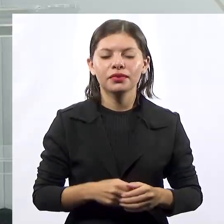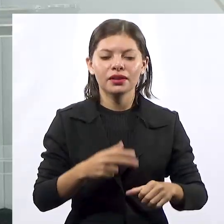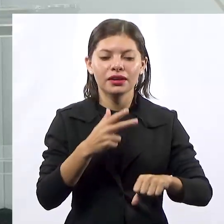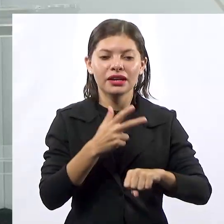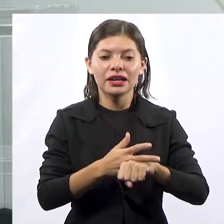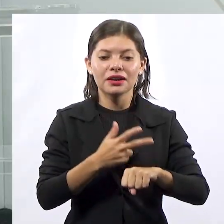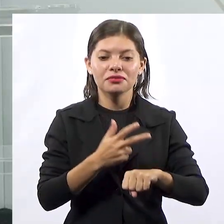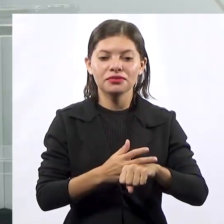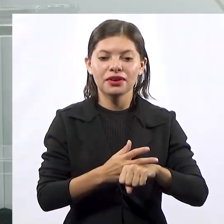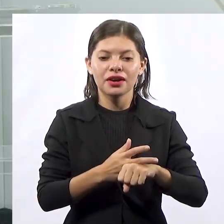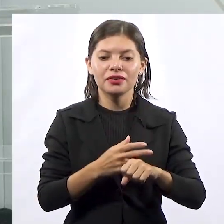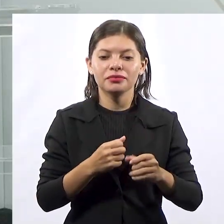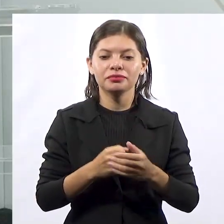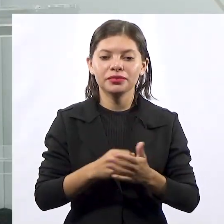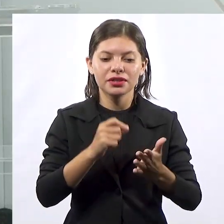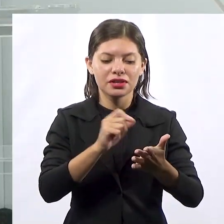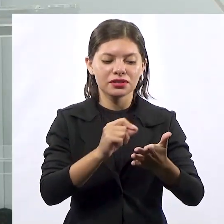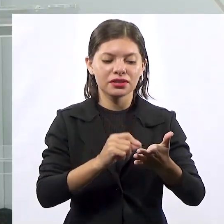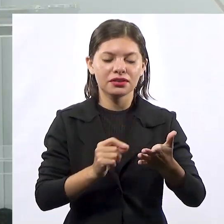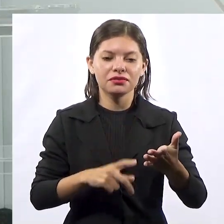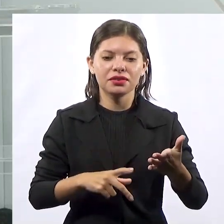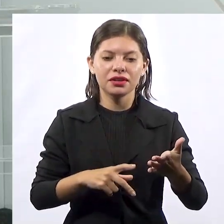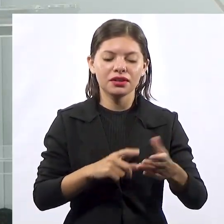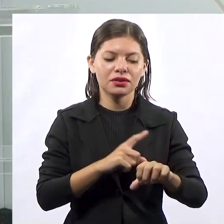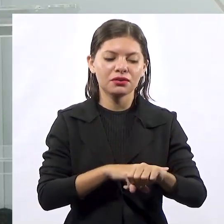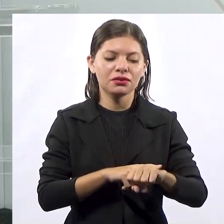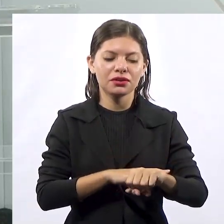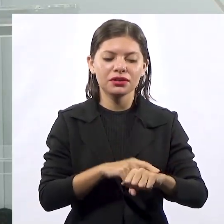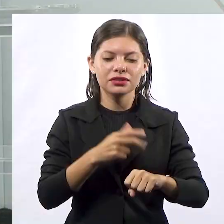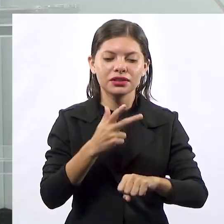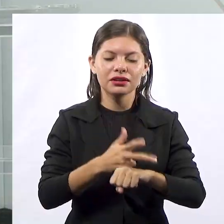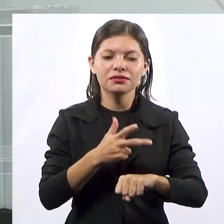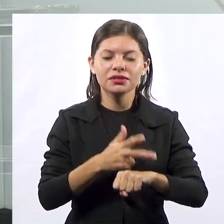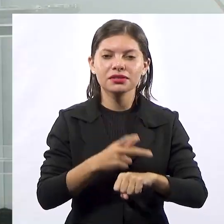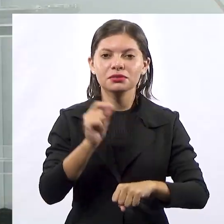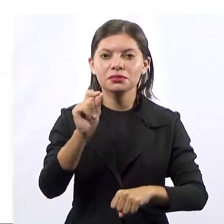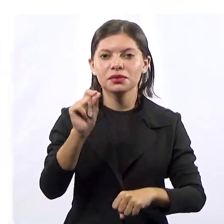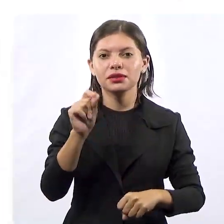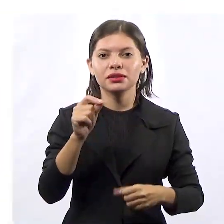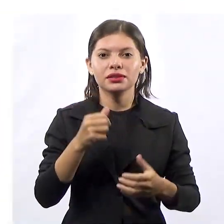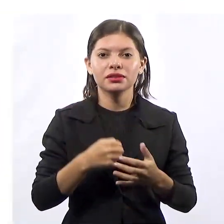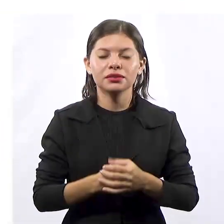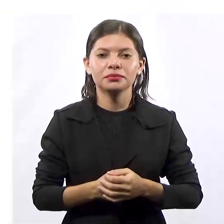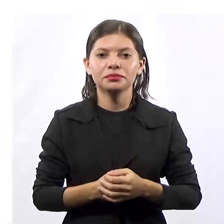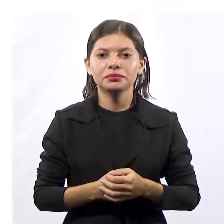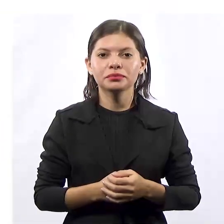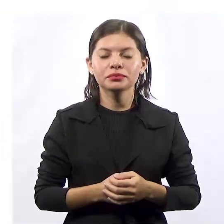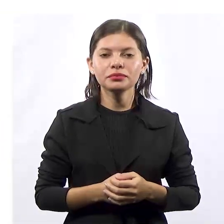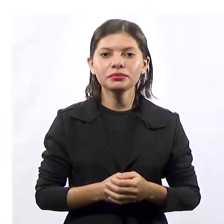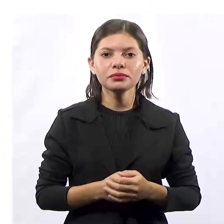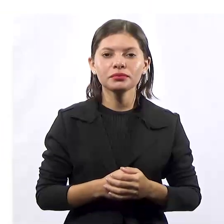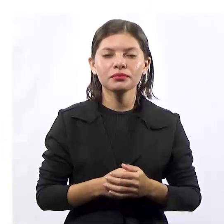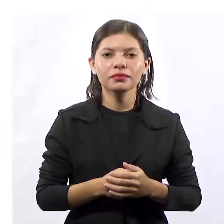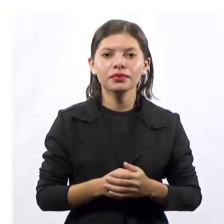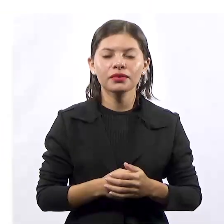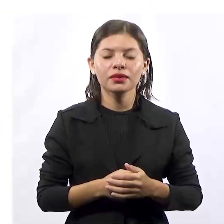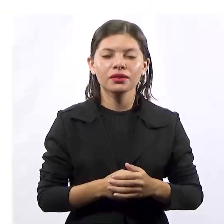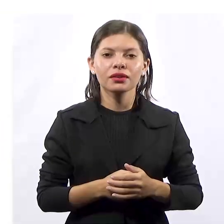depois de gravado, vocês vão ter que transcrever. Então, quantas horas de gravação, né? Se a gravação foi de áudio ou de